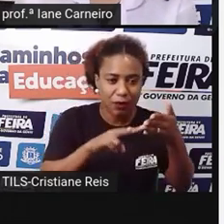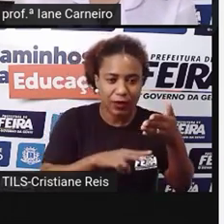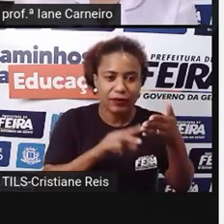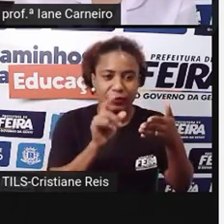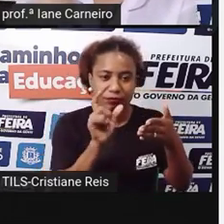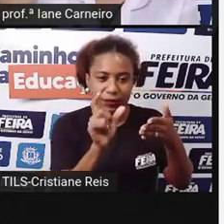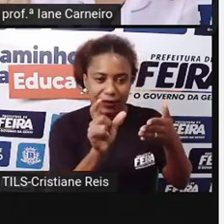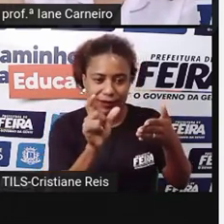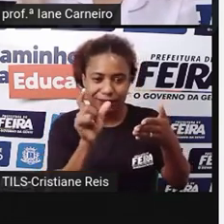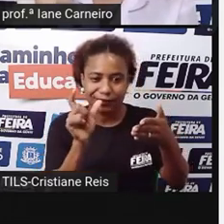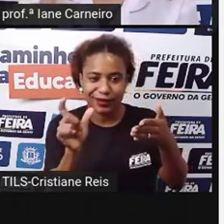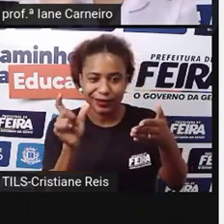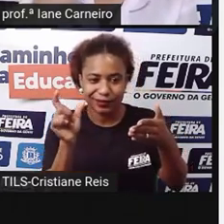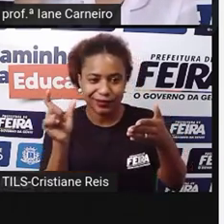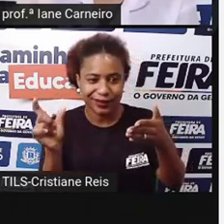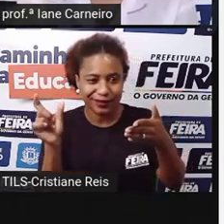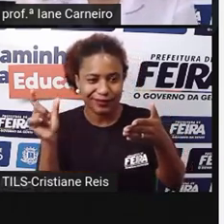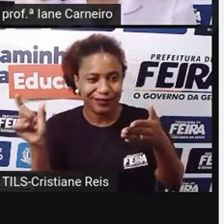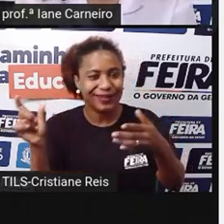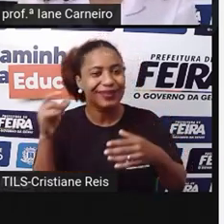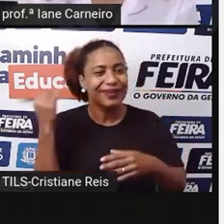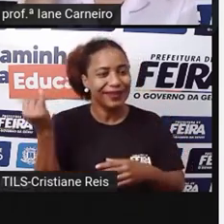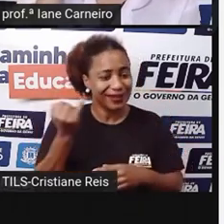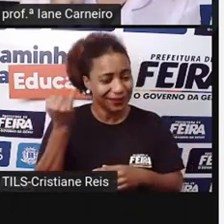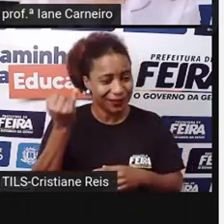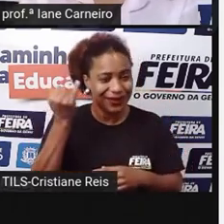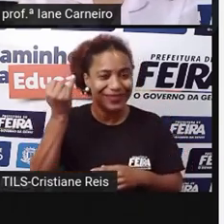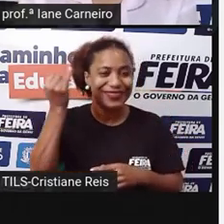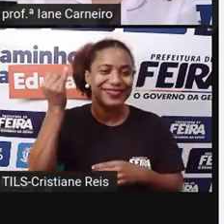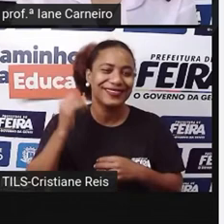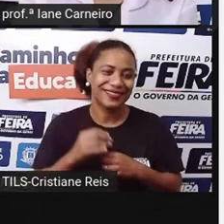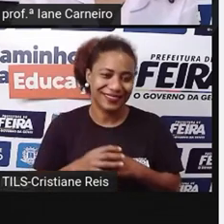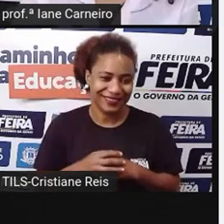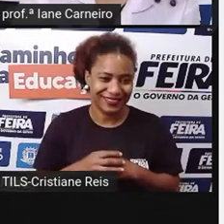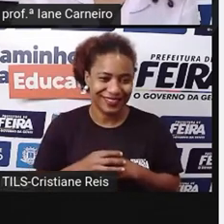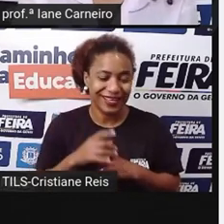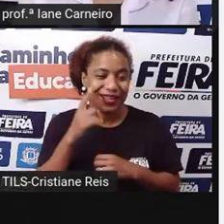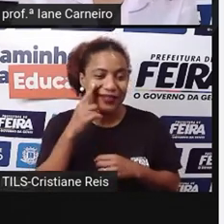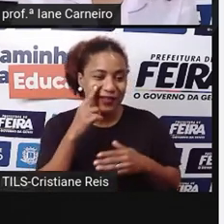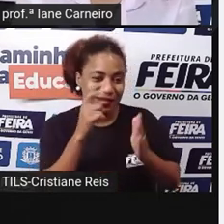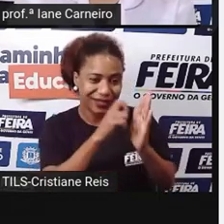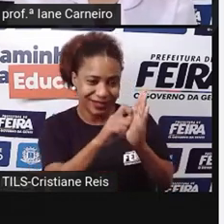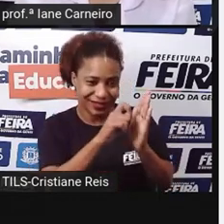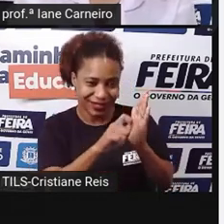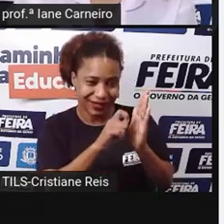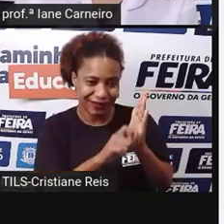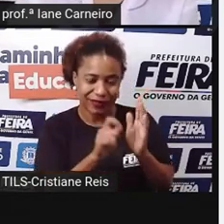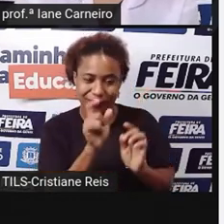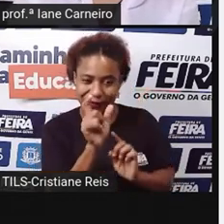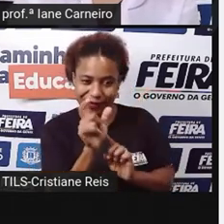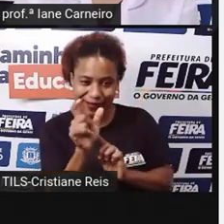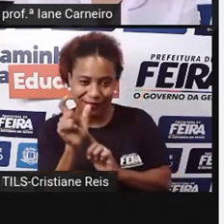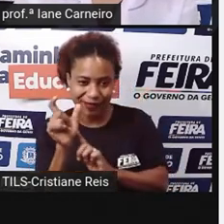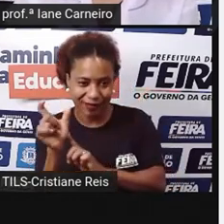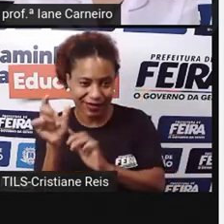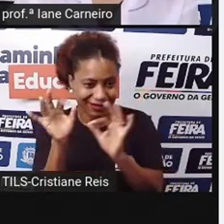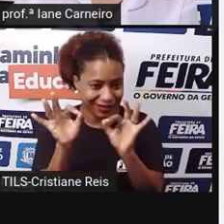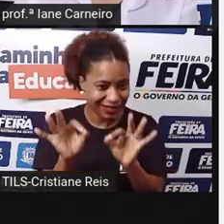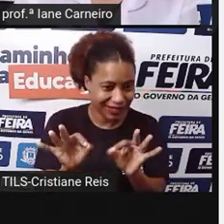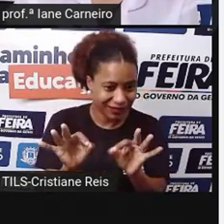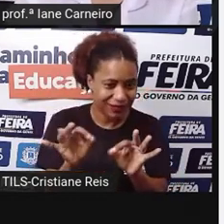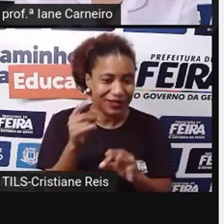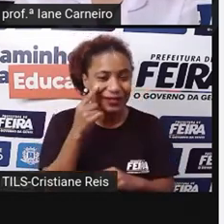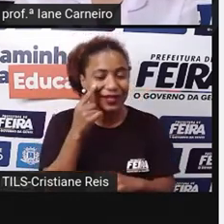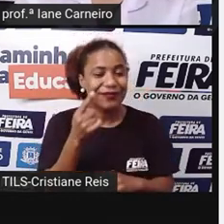a leitura, né, para você observar se o que você escreveu é de fato o que você queria, né, ter escrito, tá bom? Então, o que é que a gente vai fazer